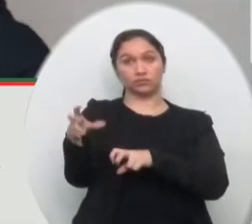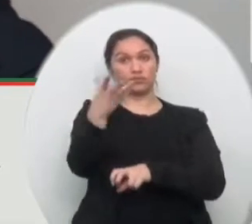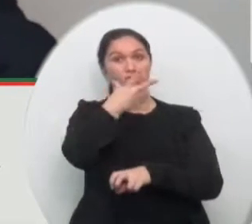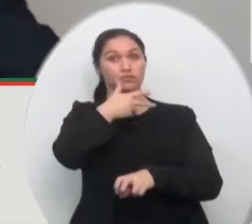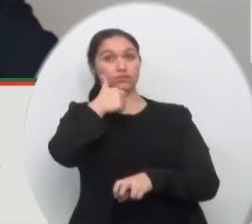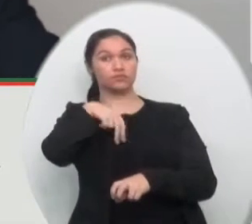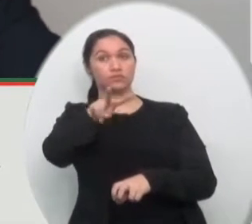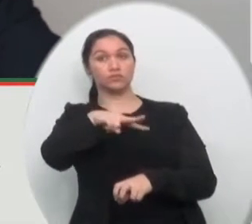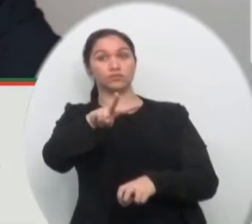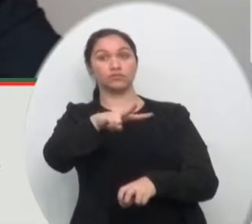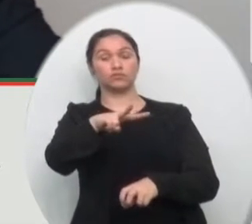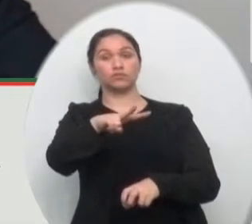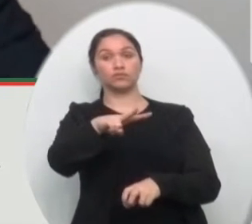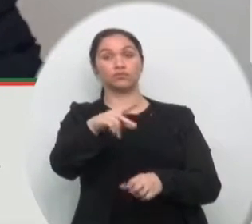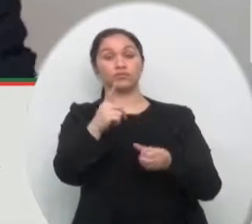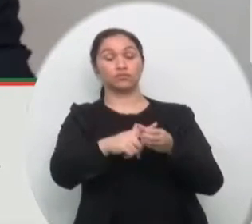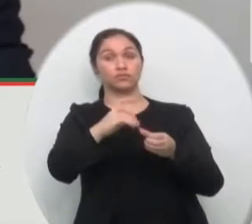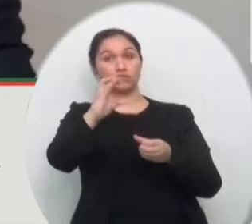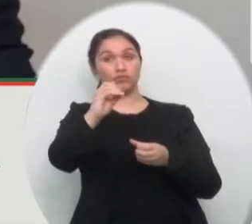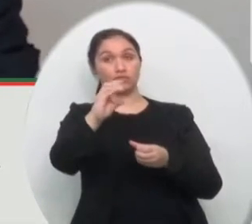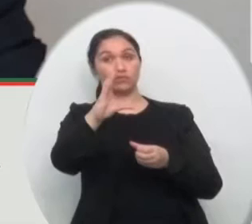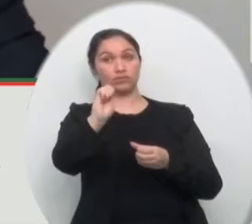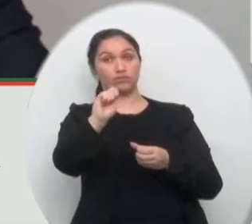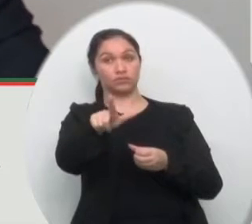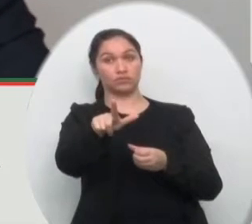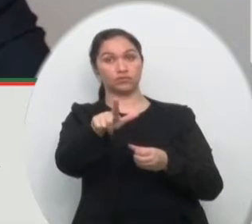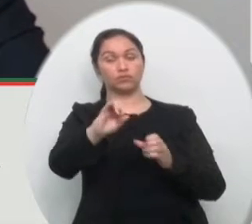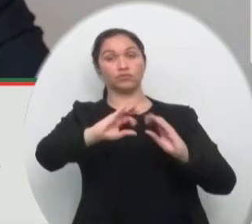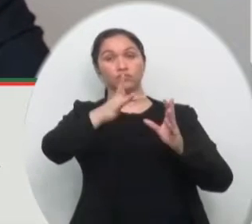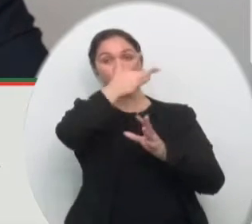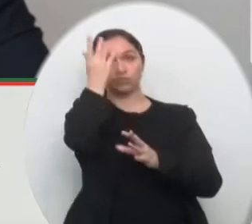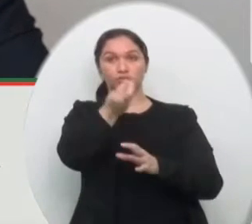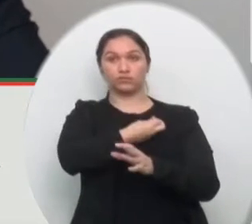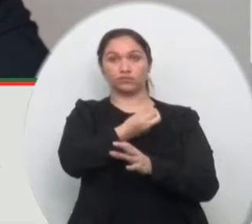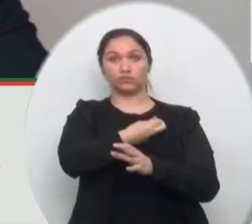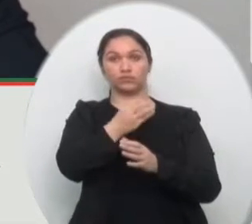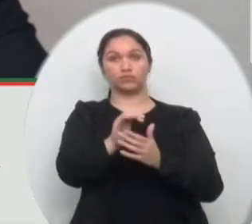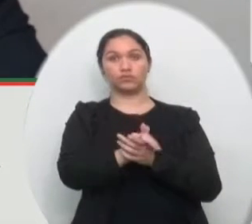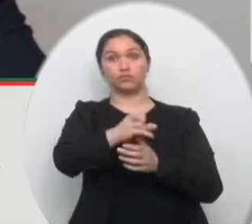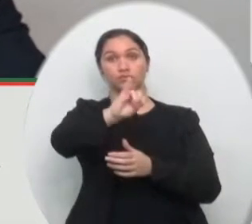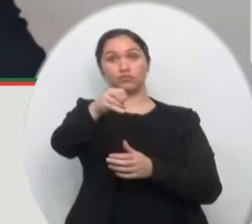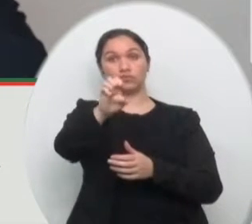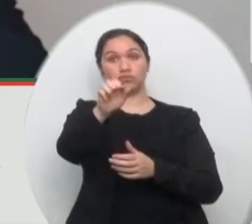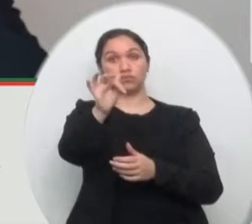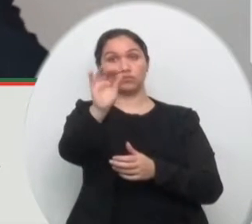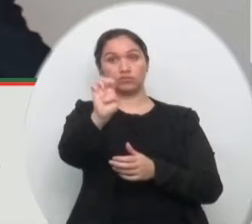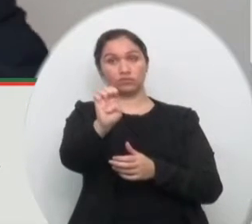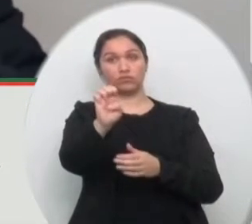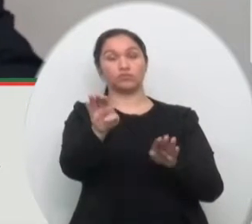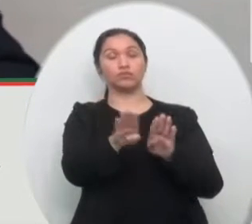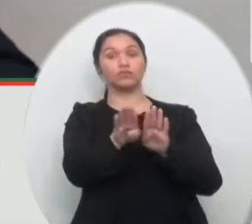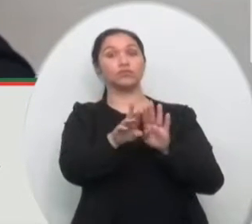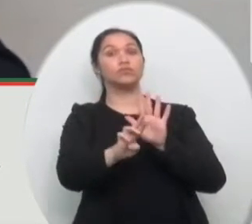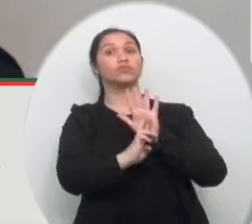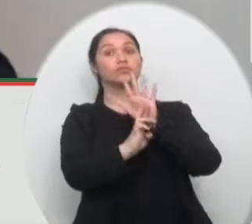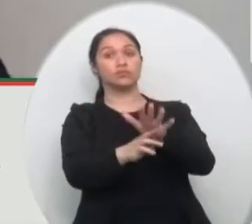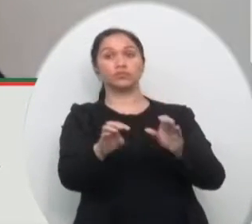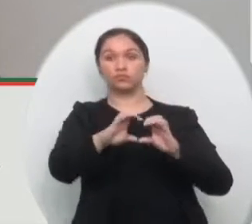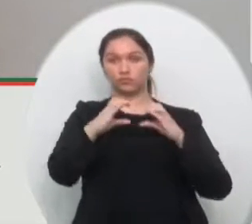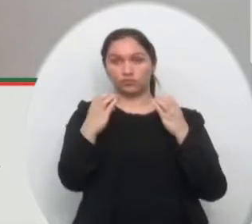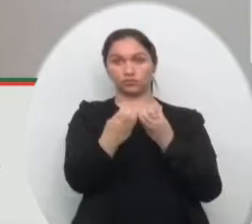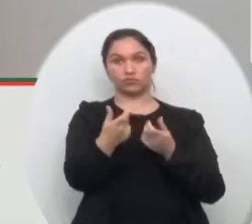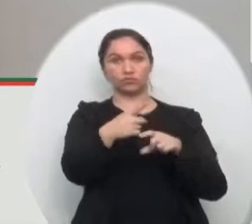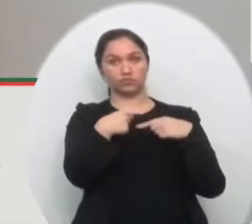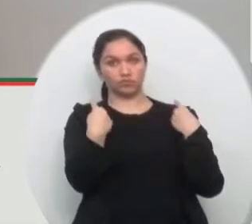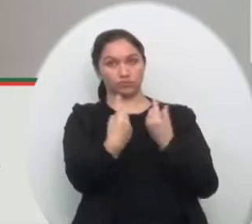bem-vinda à Casa do Povo, e todos aqui presentes, o Jeff, o Mariotti, e a outra representante, dizer que